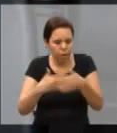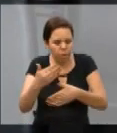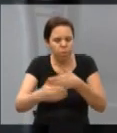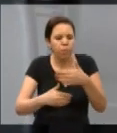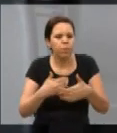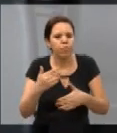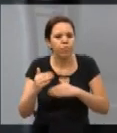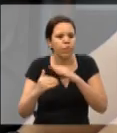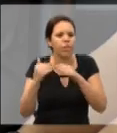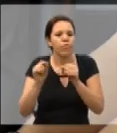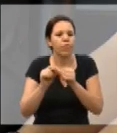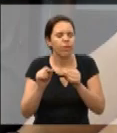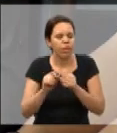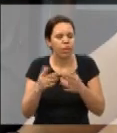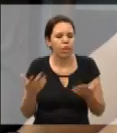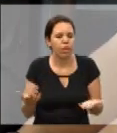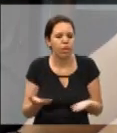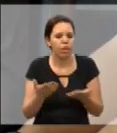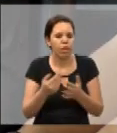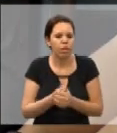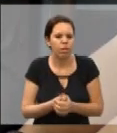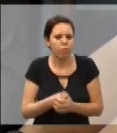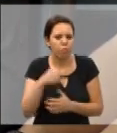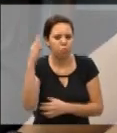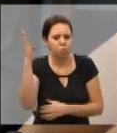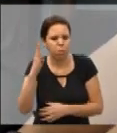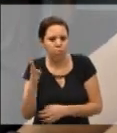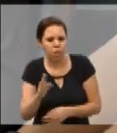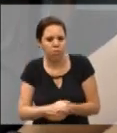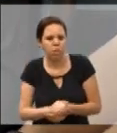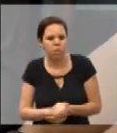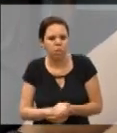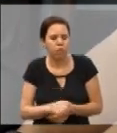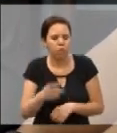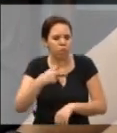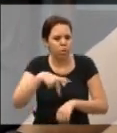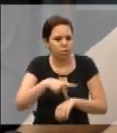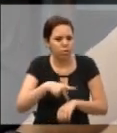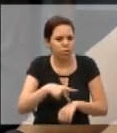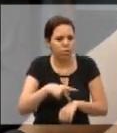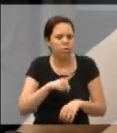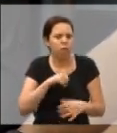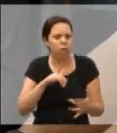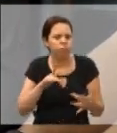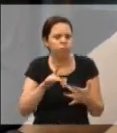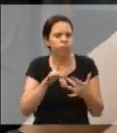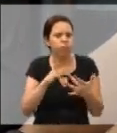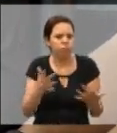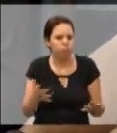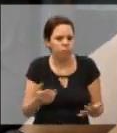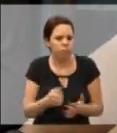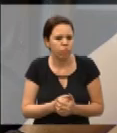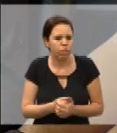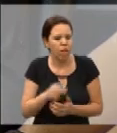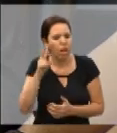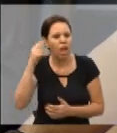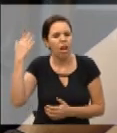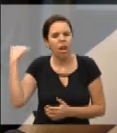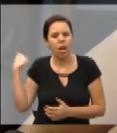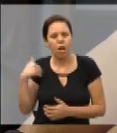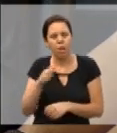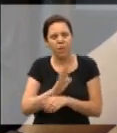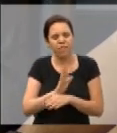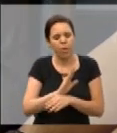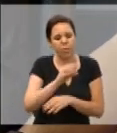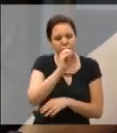ela vai se desenrolar, assim, Brasil e todos os países conectados, né? Uhum. Como você lembra dos filmes do 007,